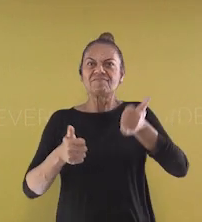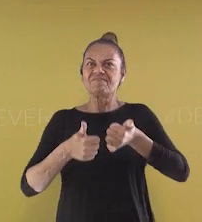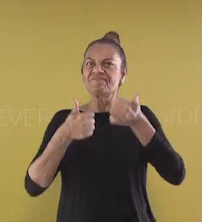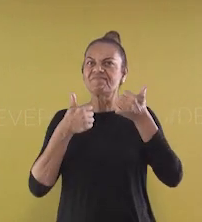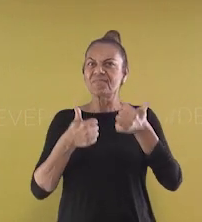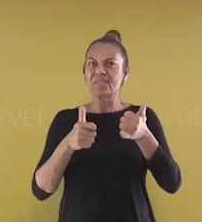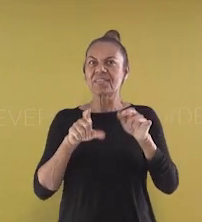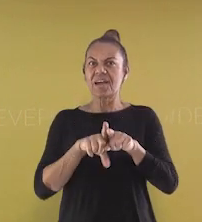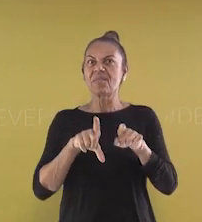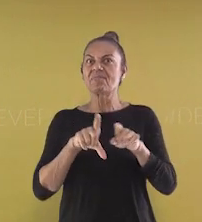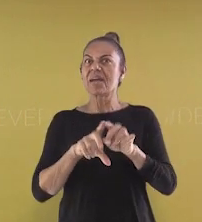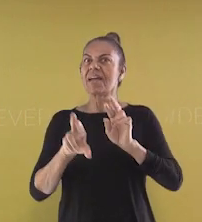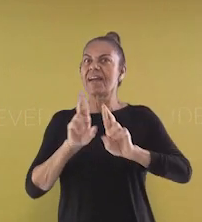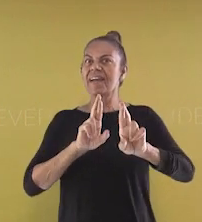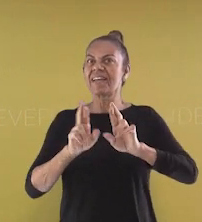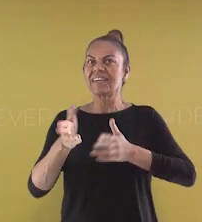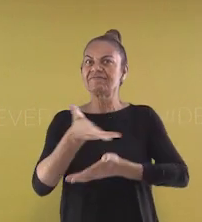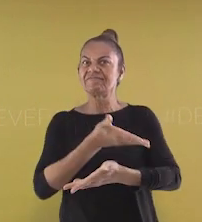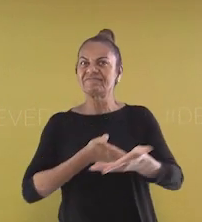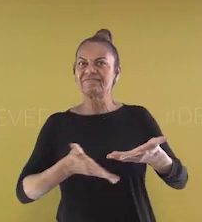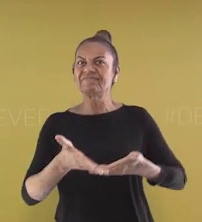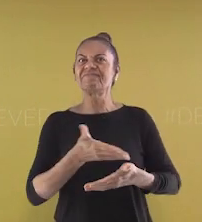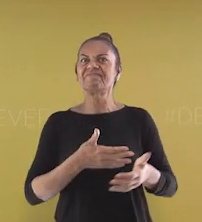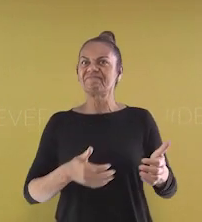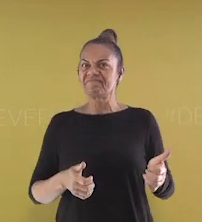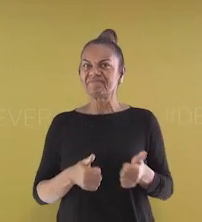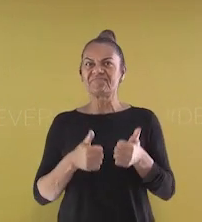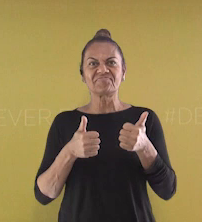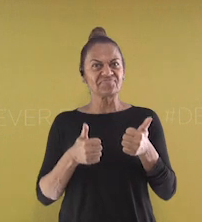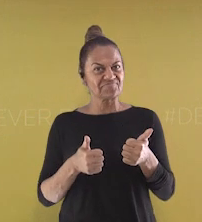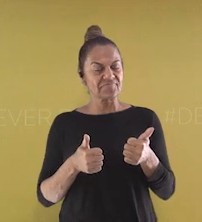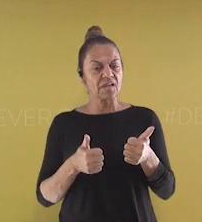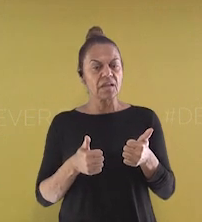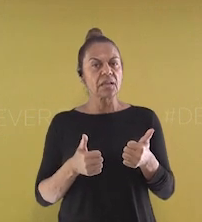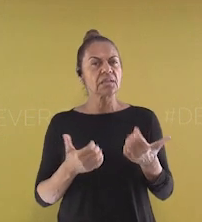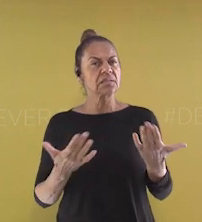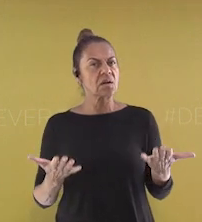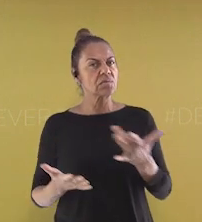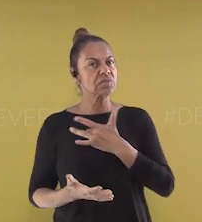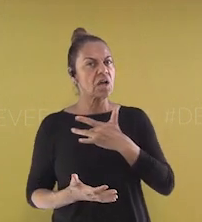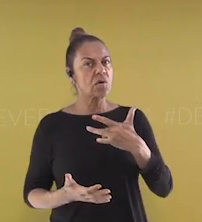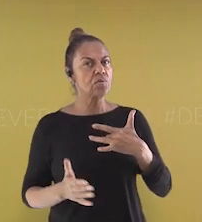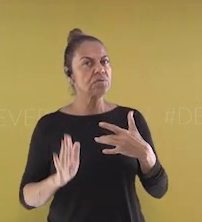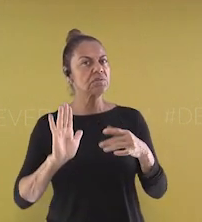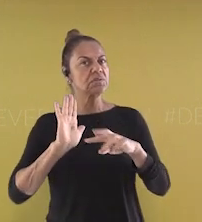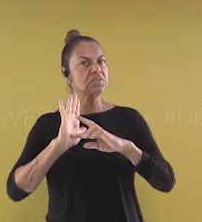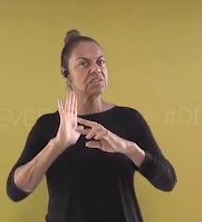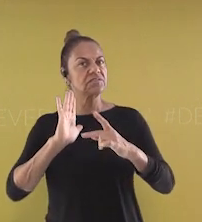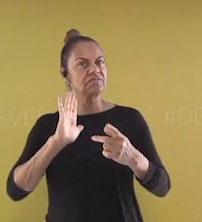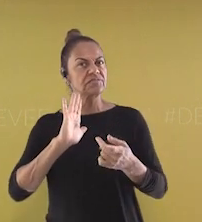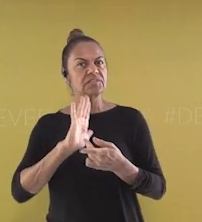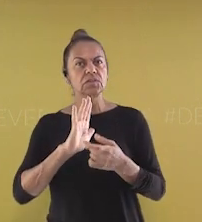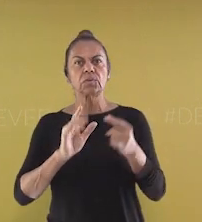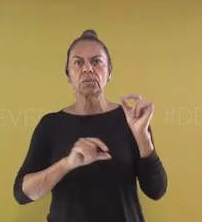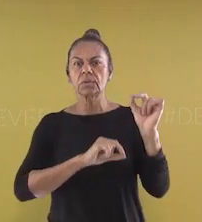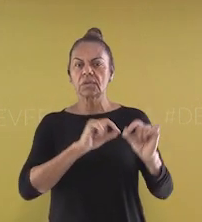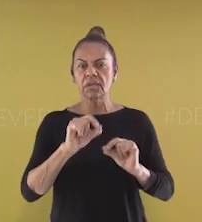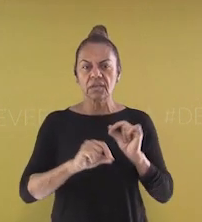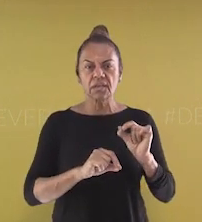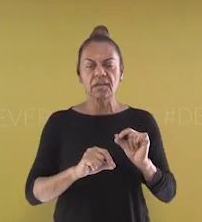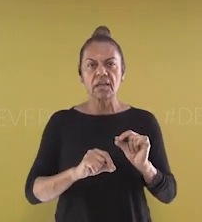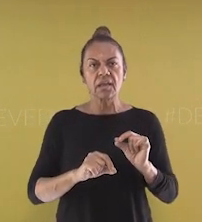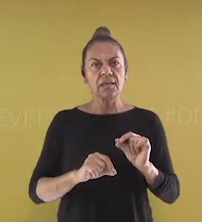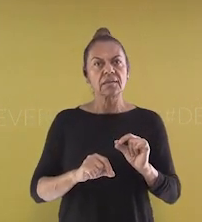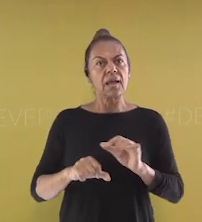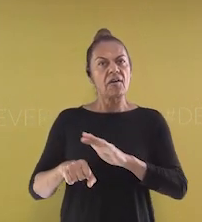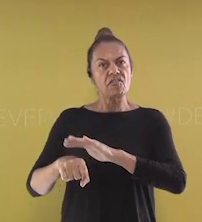doenças ou enfermidades. Assim, ter saúde ou ser uma pessoa saudável significa, além